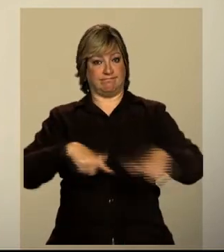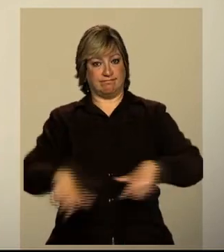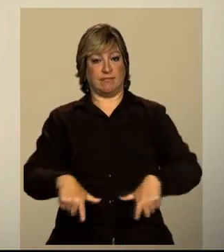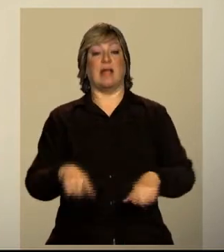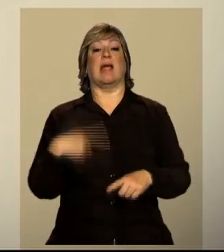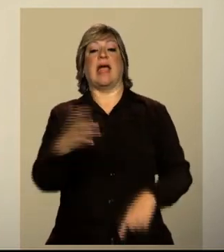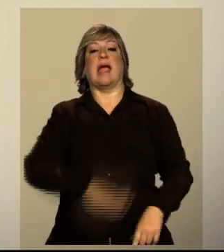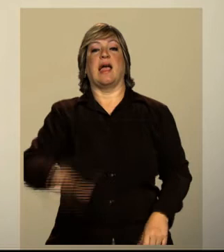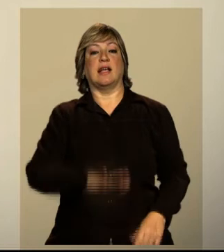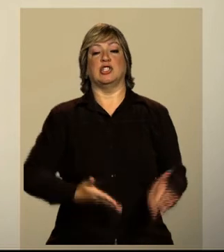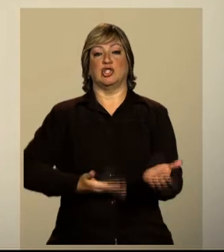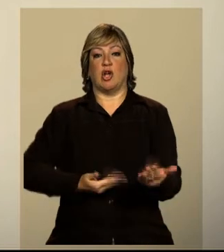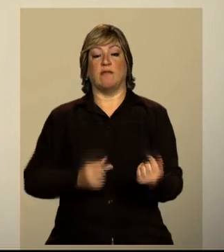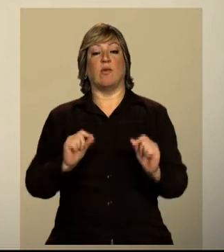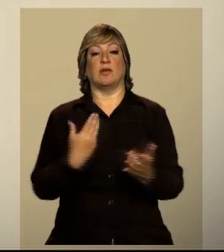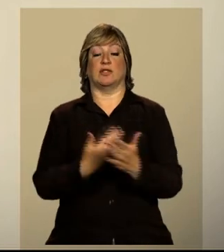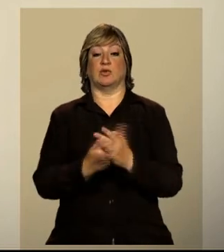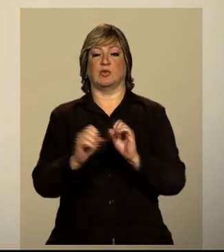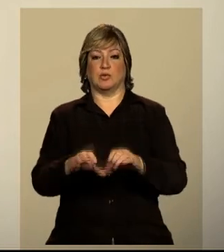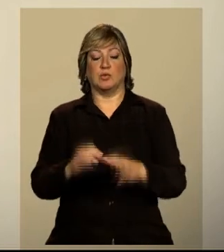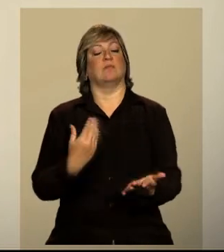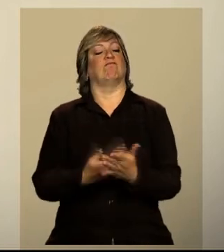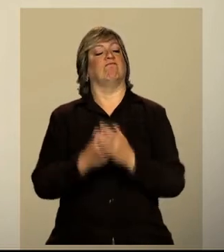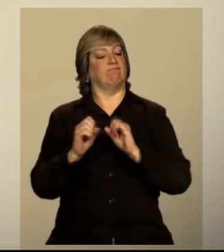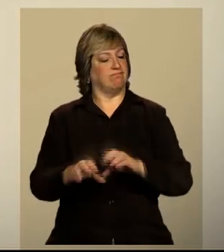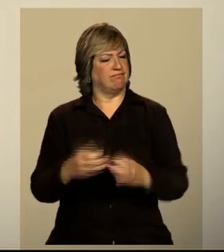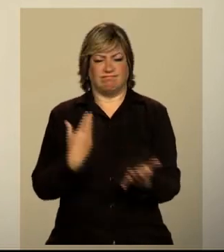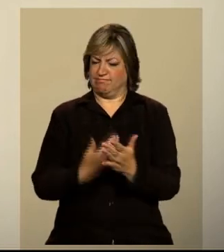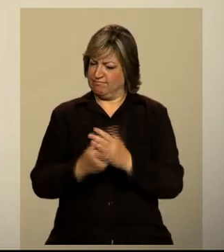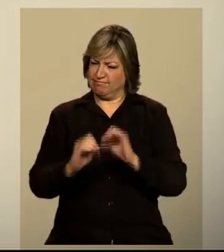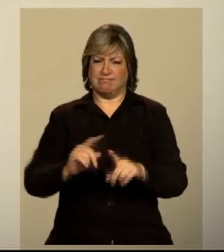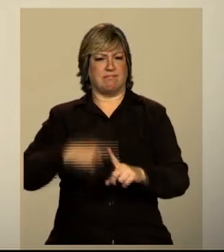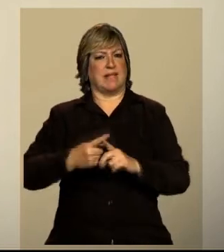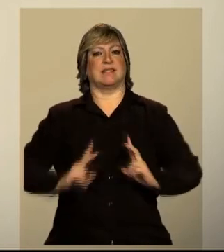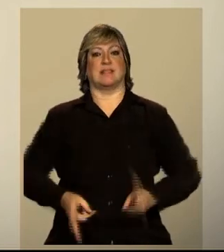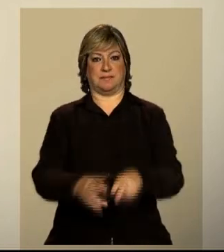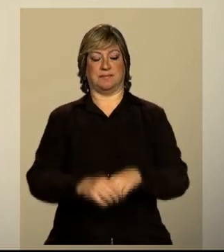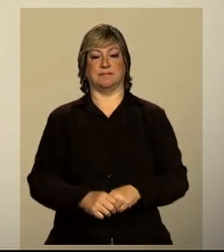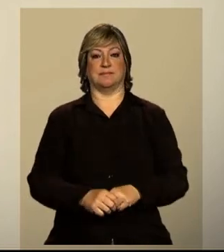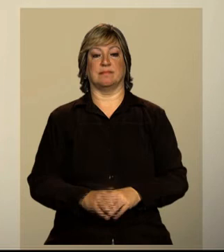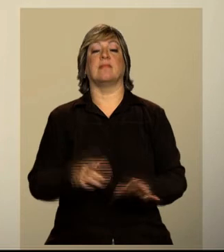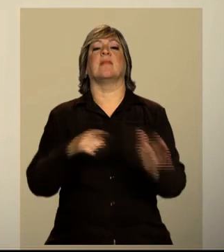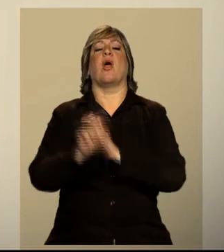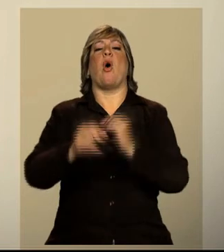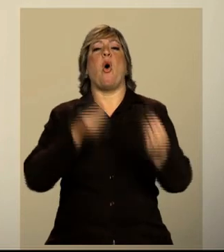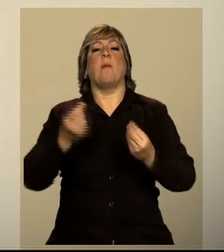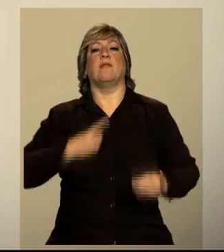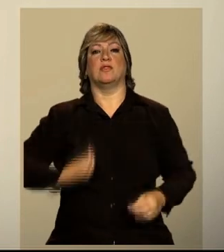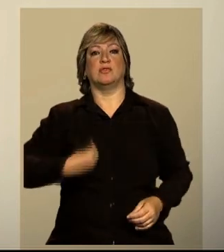e para as crianças e os jovens à educação a educação e mais educação Como funciona o programa